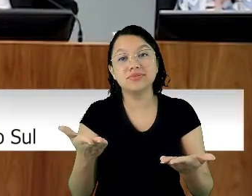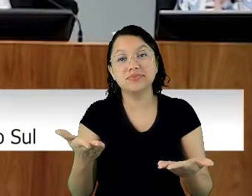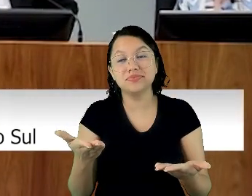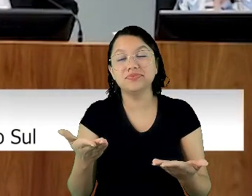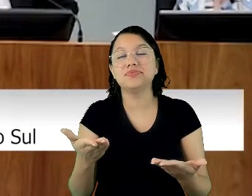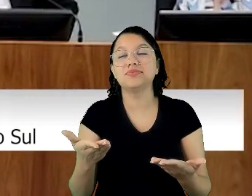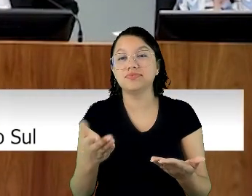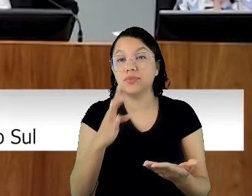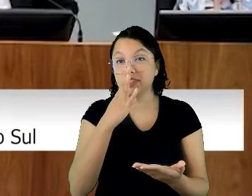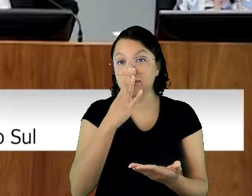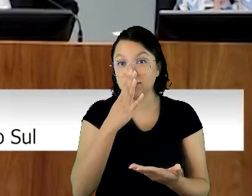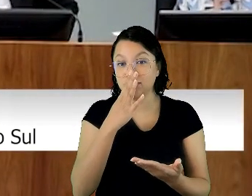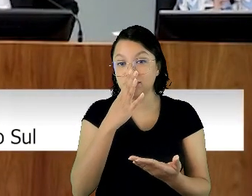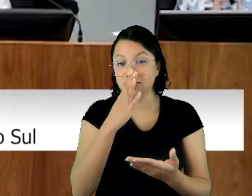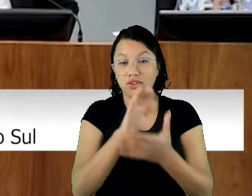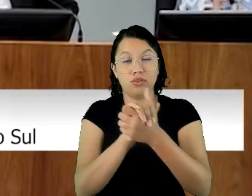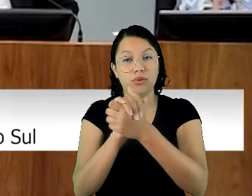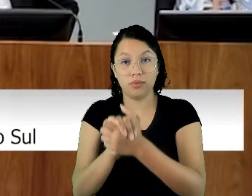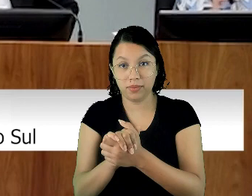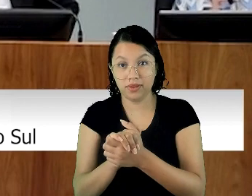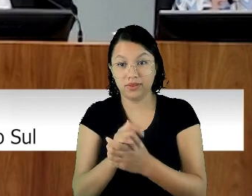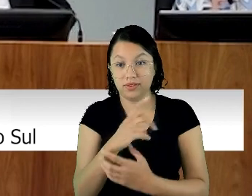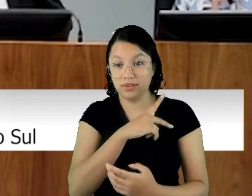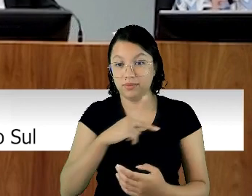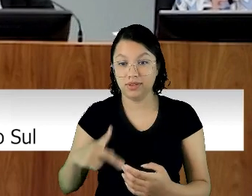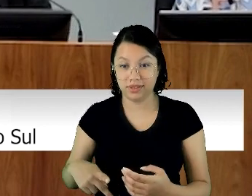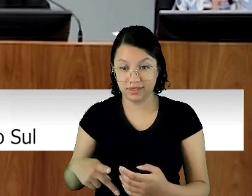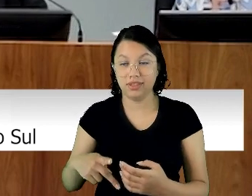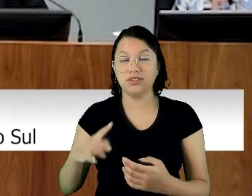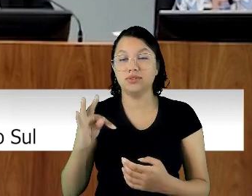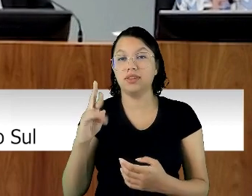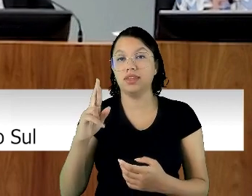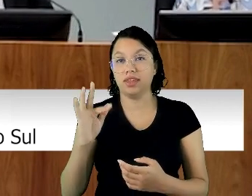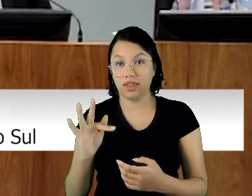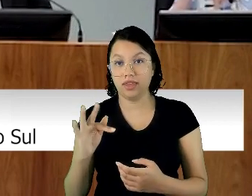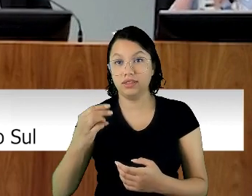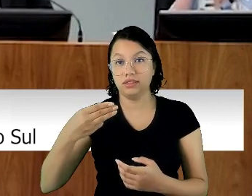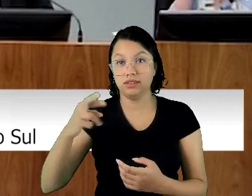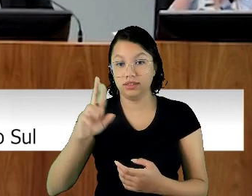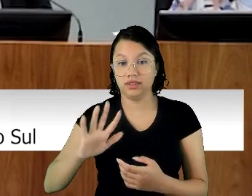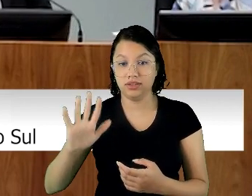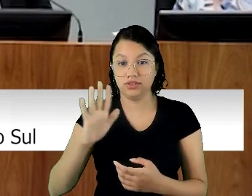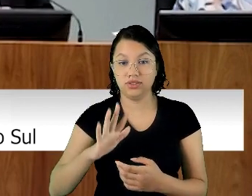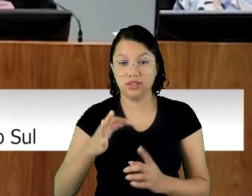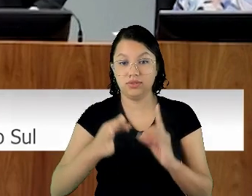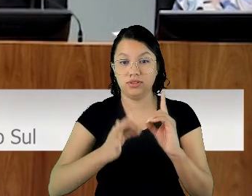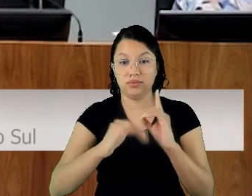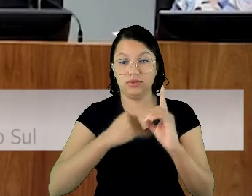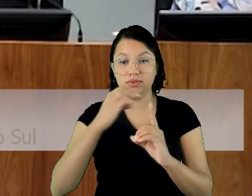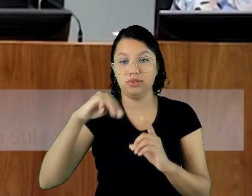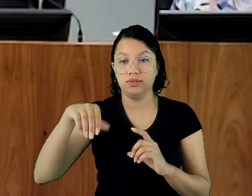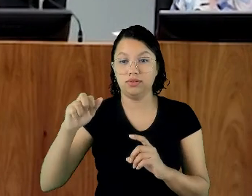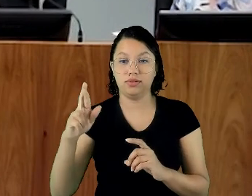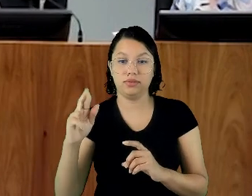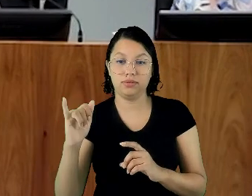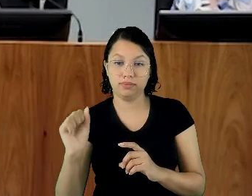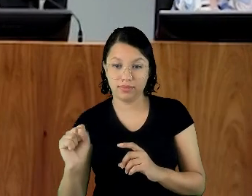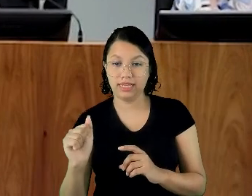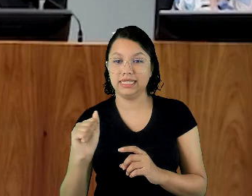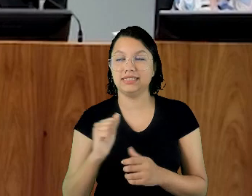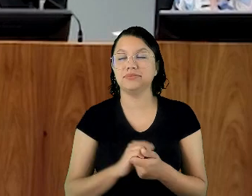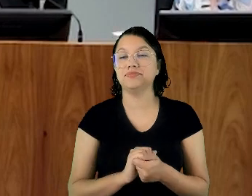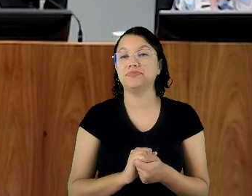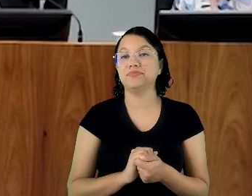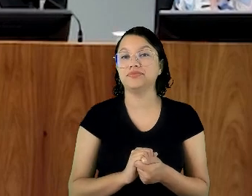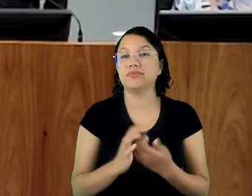Meus cumprimentos à nossa estimada presidente do Tribunal Regional Federal da Terceira Região, desembargadora Marisa Santos. Acolhida especial